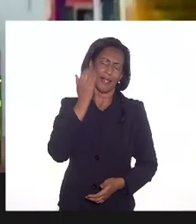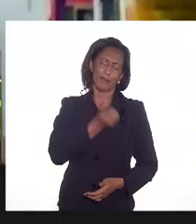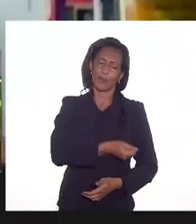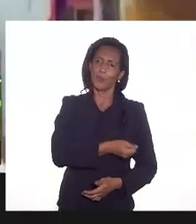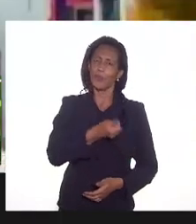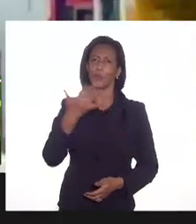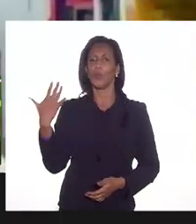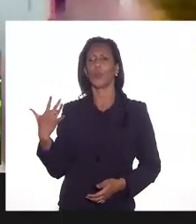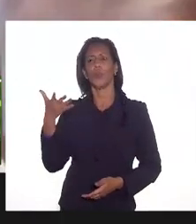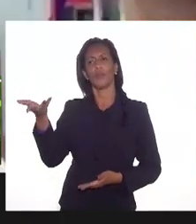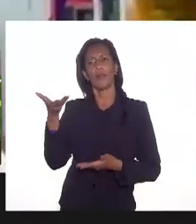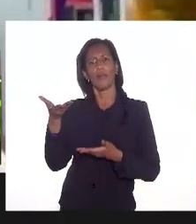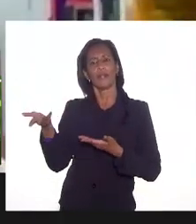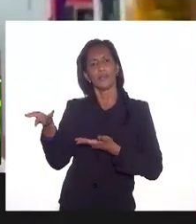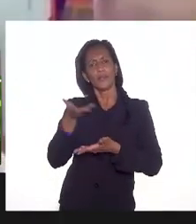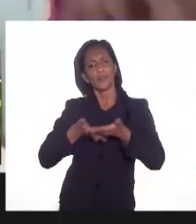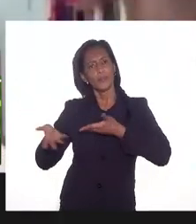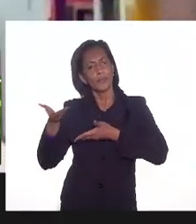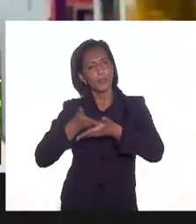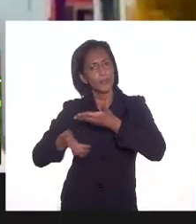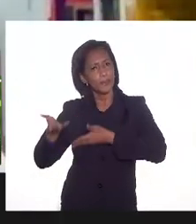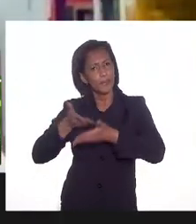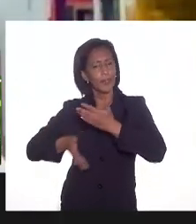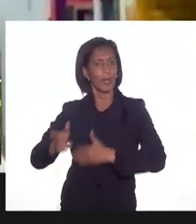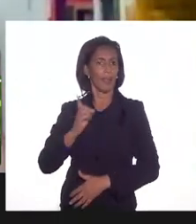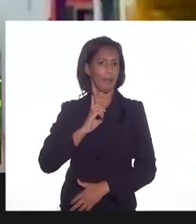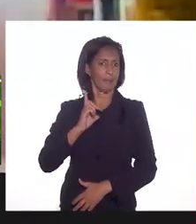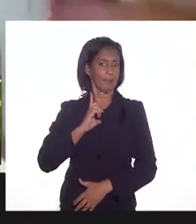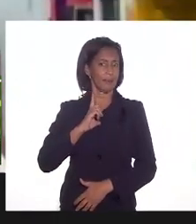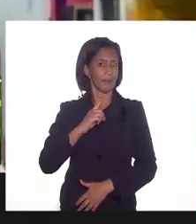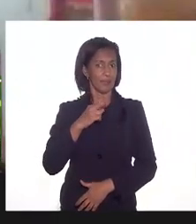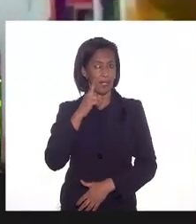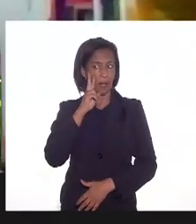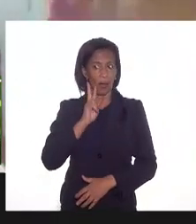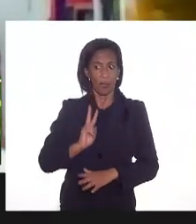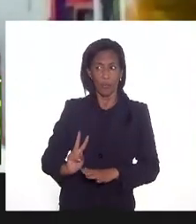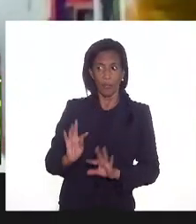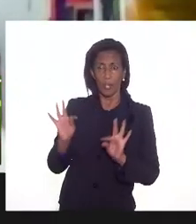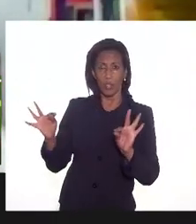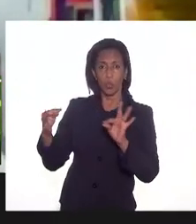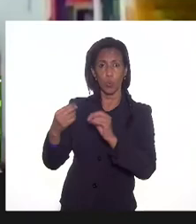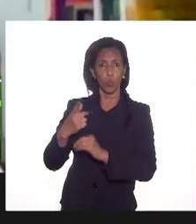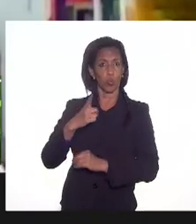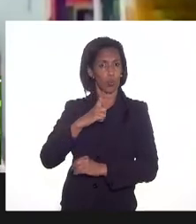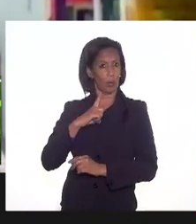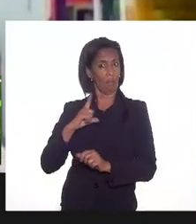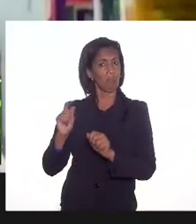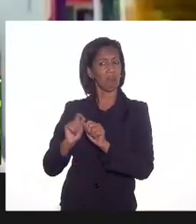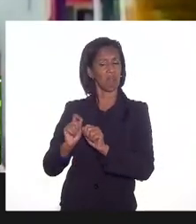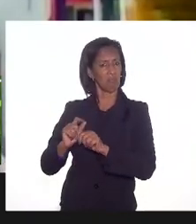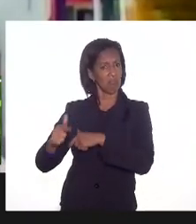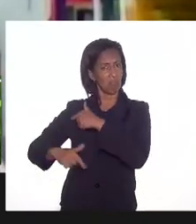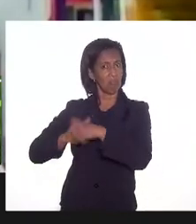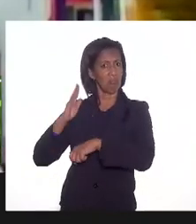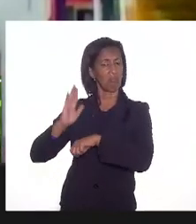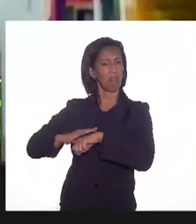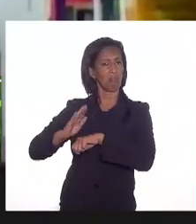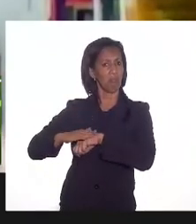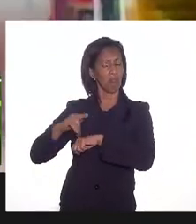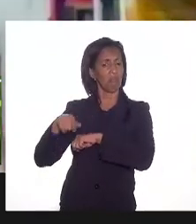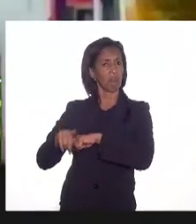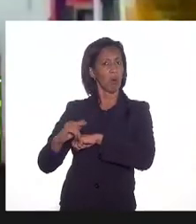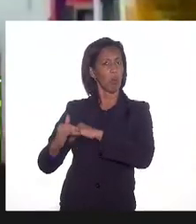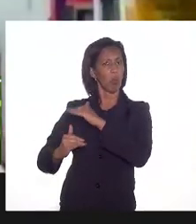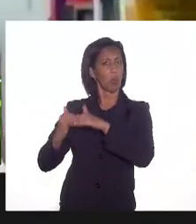né, o quanto essas parcerias, e, na verdade, tem, né, o FIC, tudo o que tem sido feito, né,